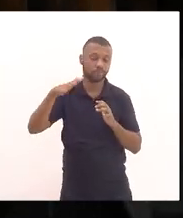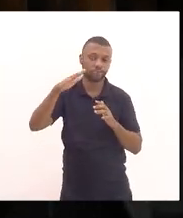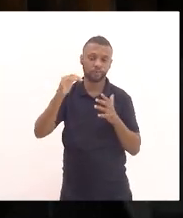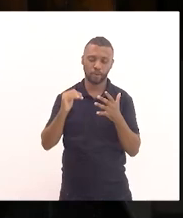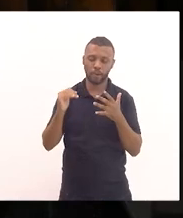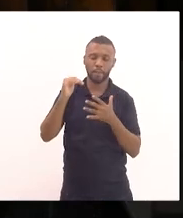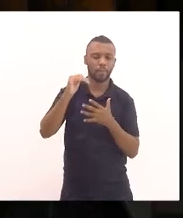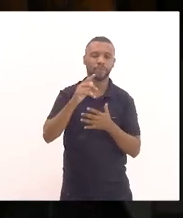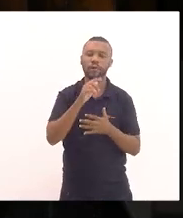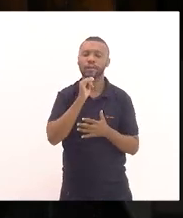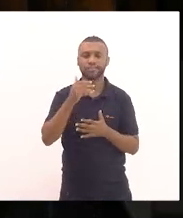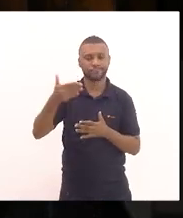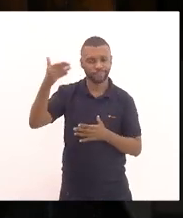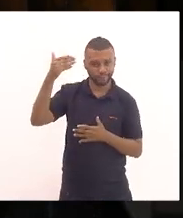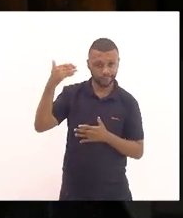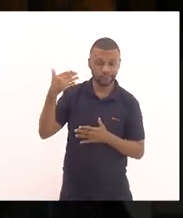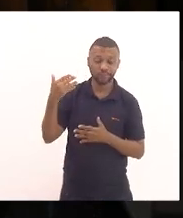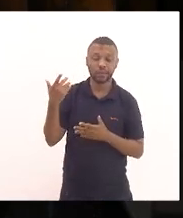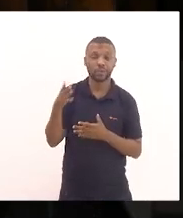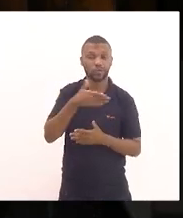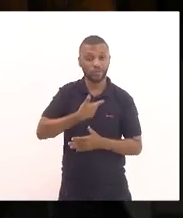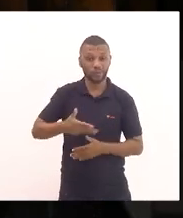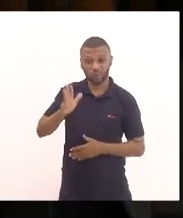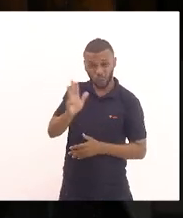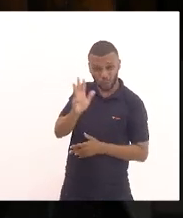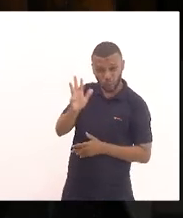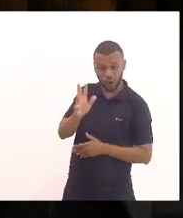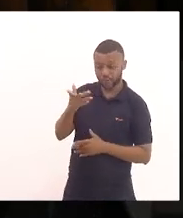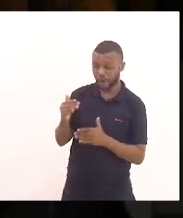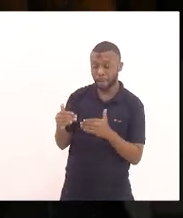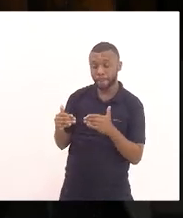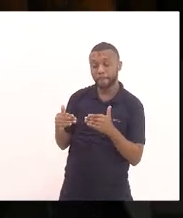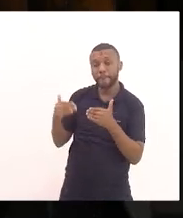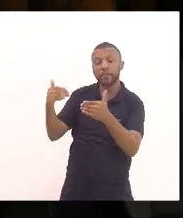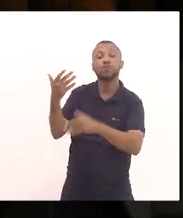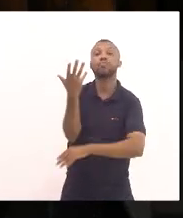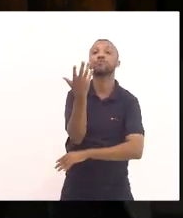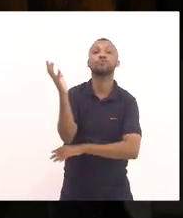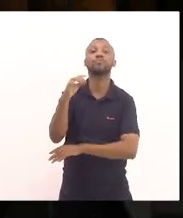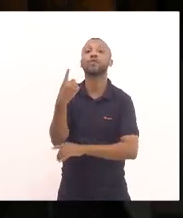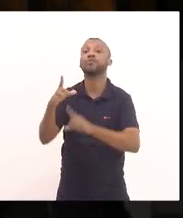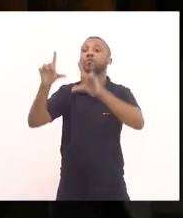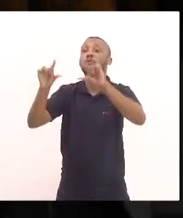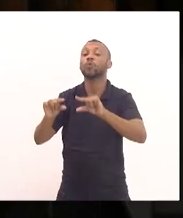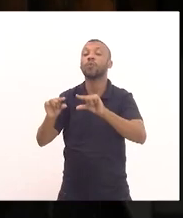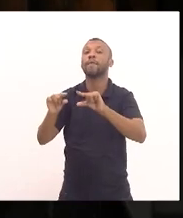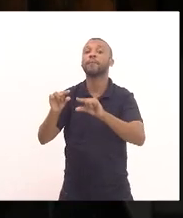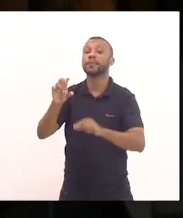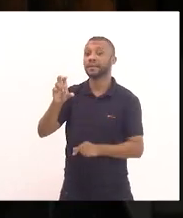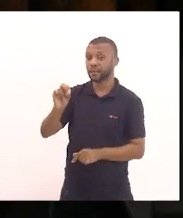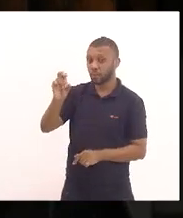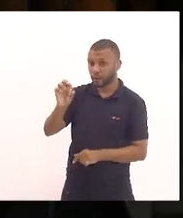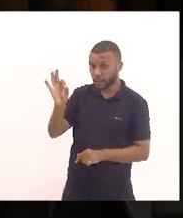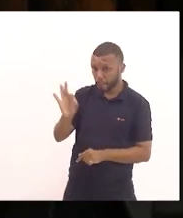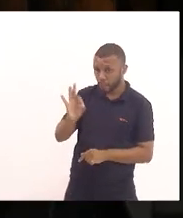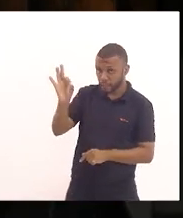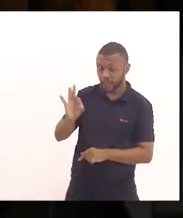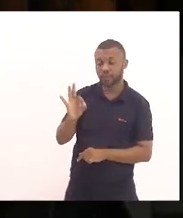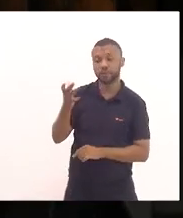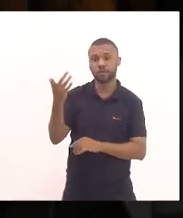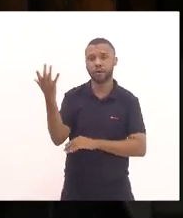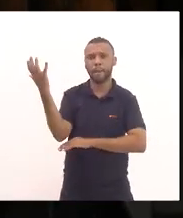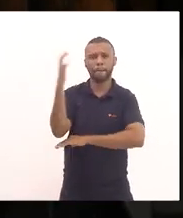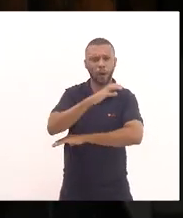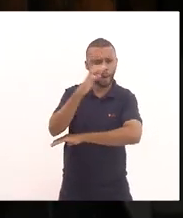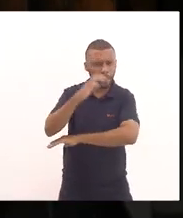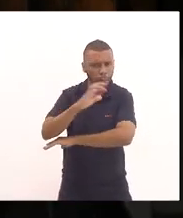fui ministro do meio ambiente do Lula. Nós reduzimos a metade o desmatamento da Amazônia. Criamos o Fundo Clima,